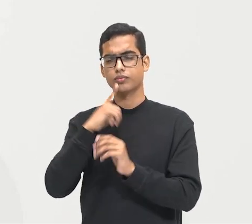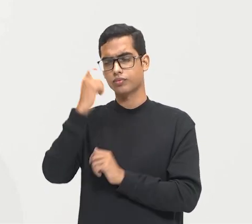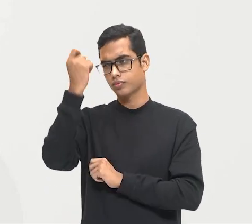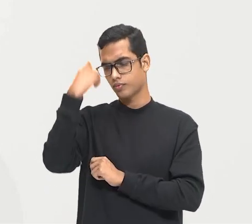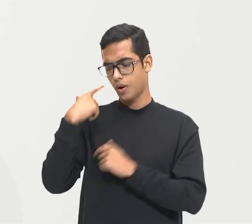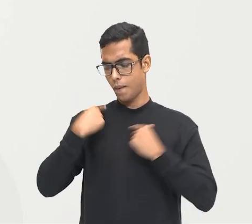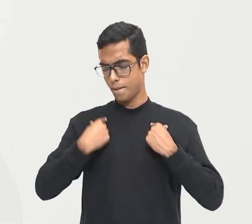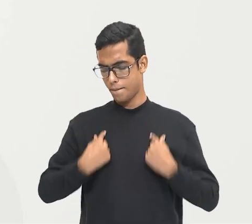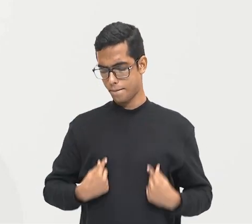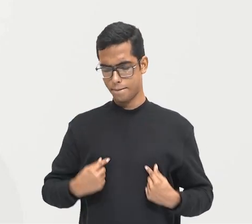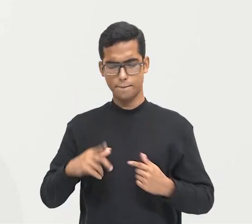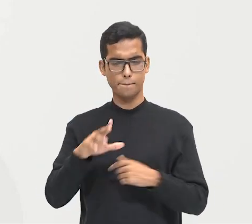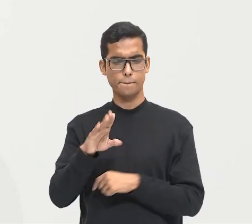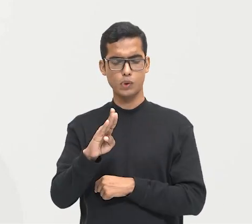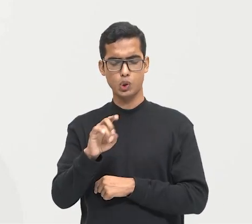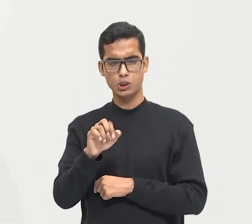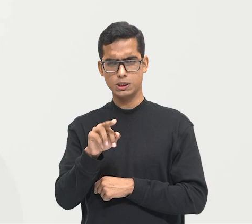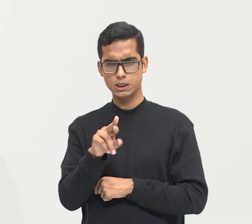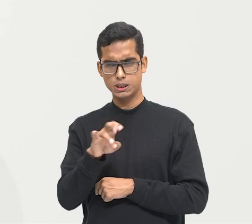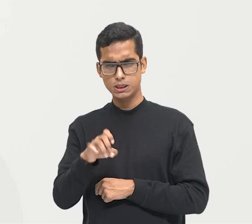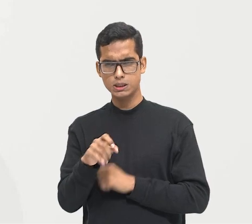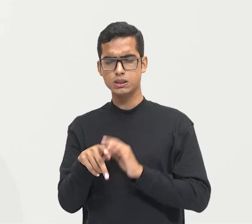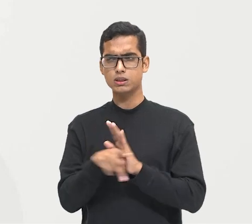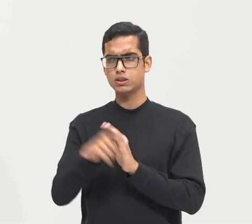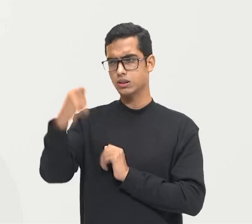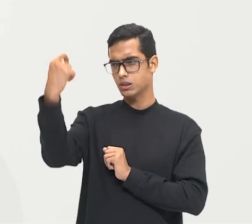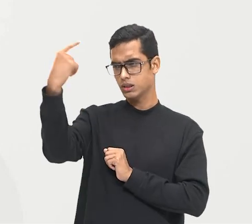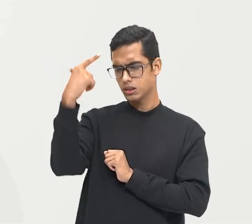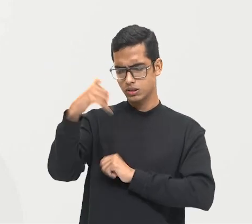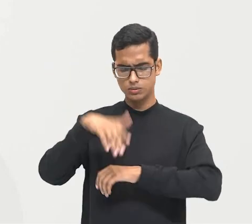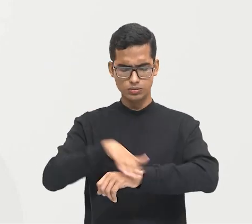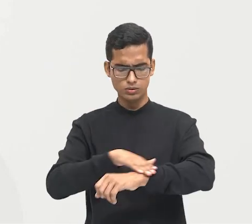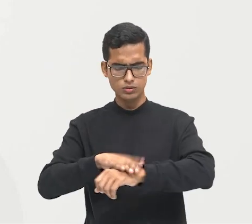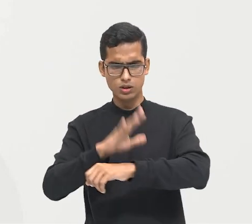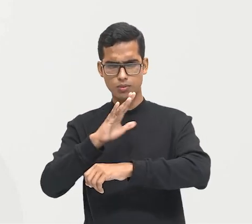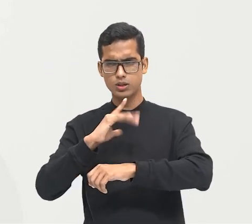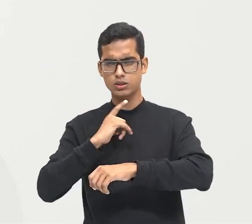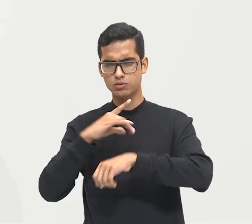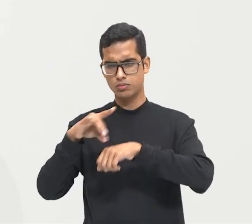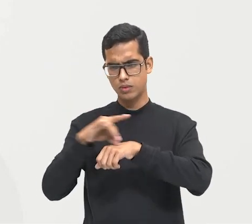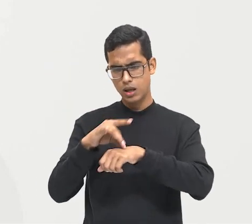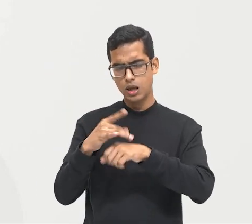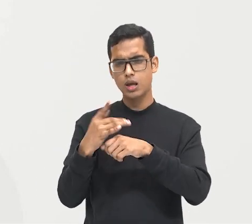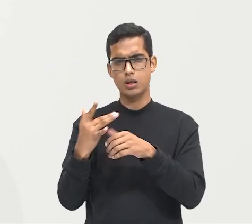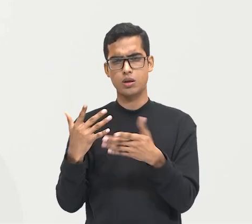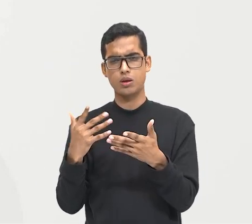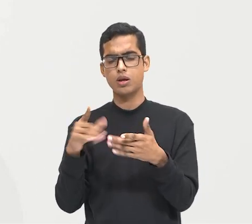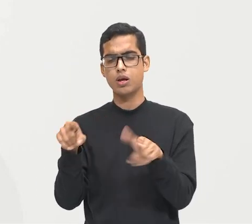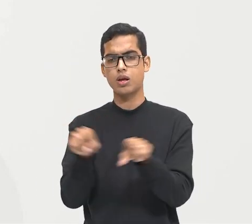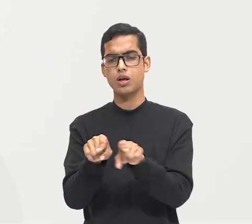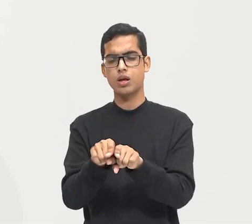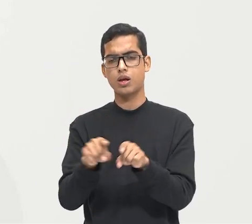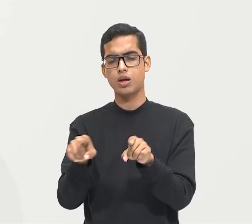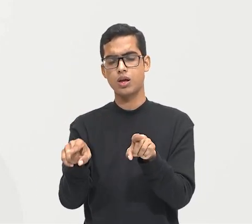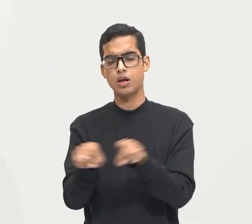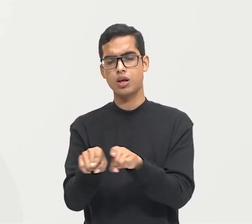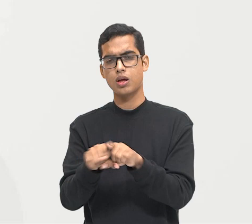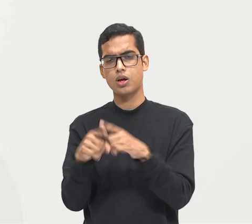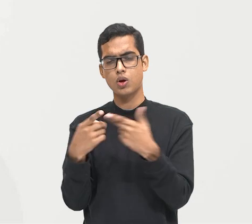os raios-x, né, e também aqueles equipamentos utilizados ali no tratamento de